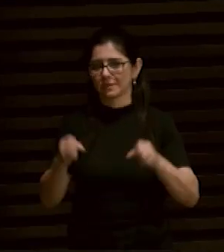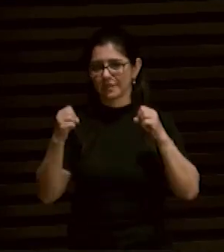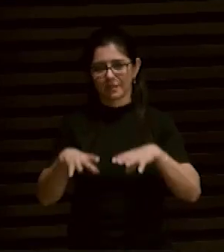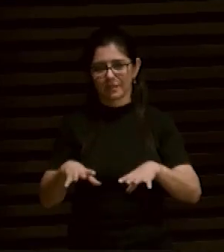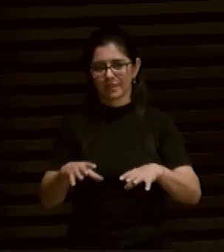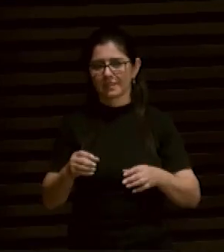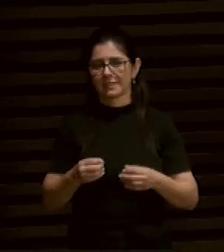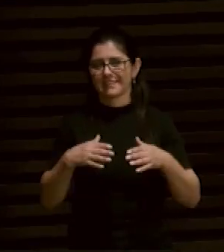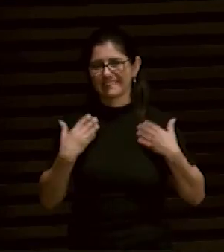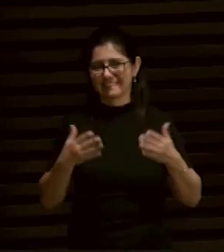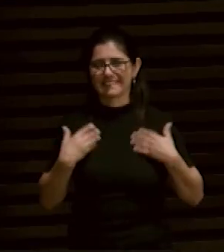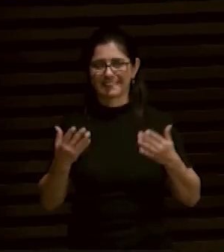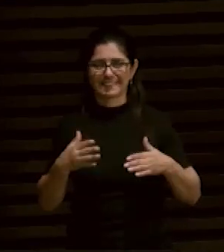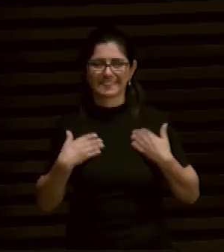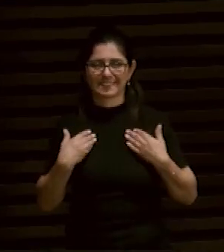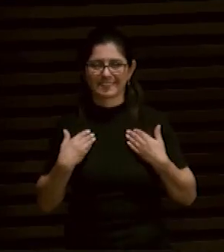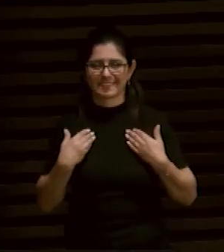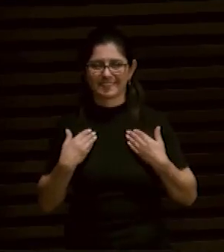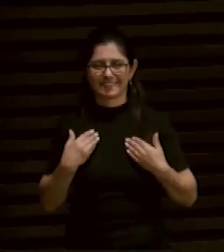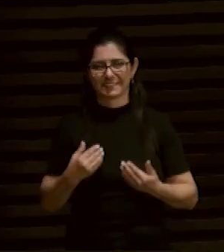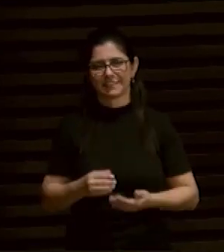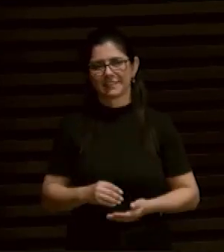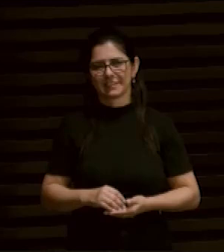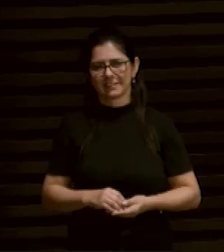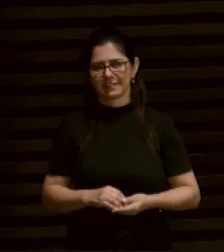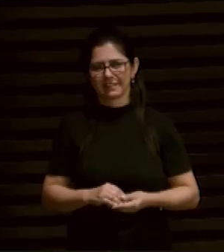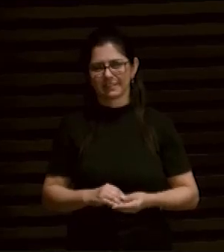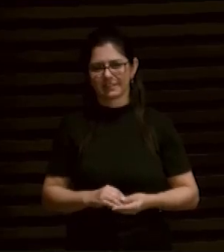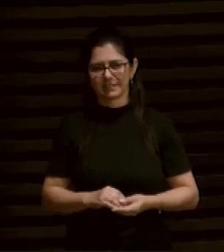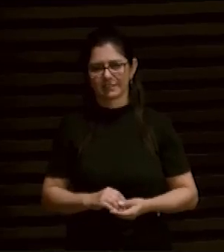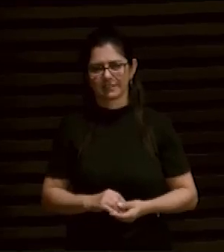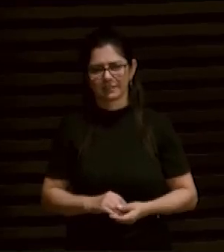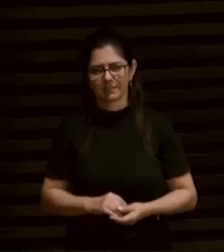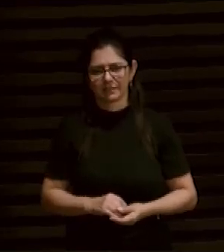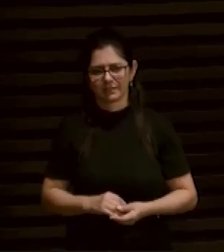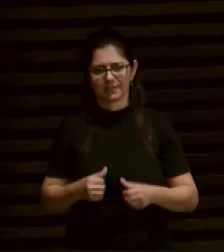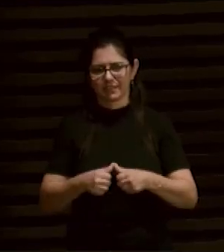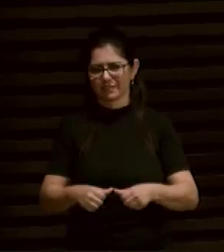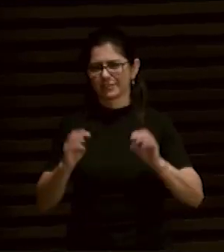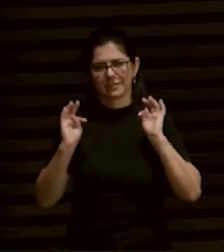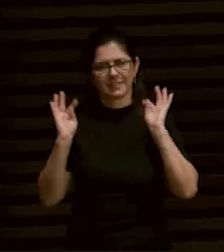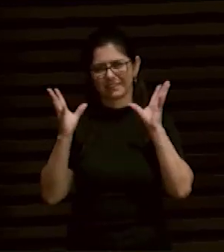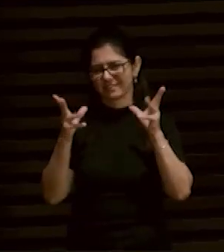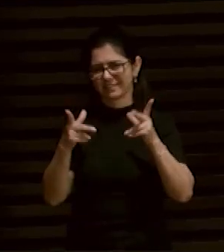É algo sobre o qual nós não podemos nos acostumar. Isso é maravilhoso demais.